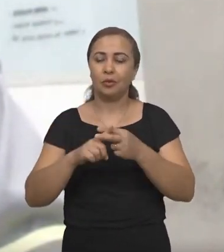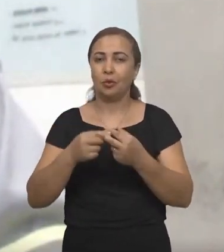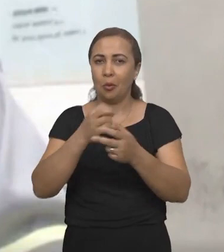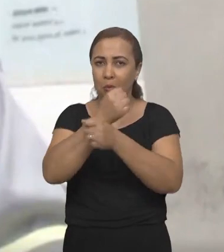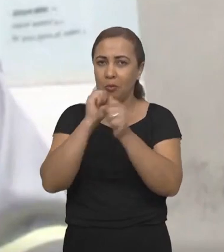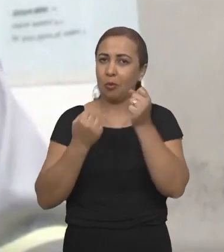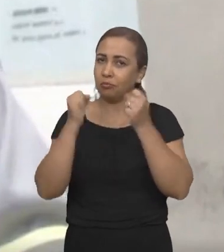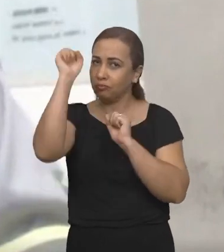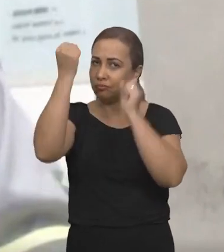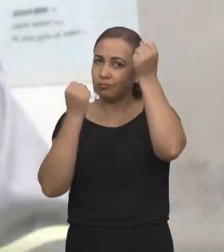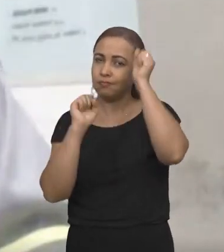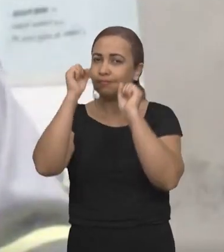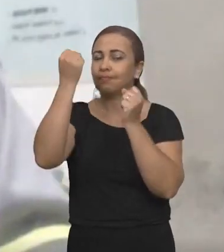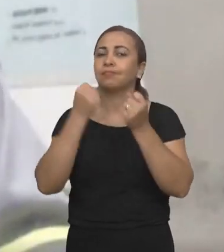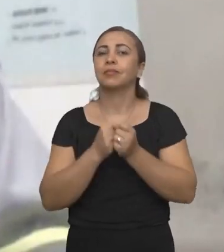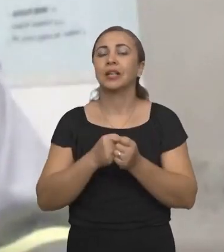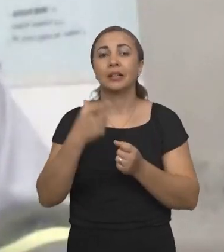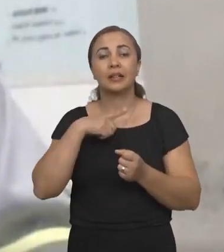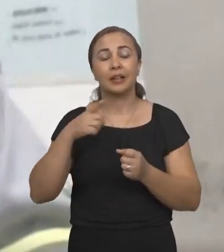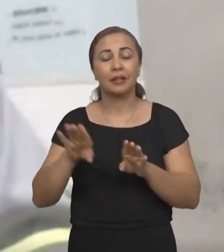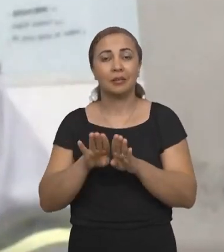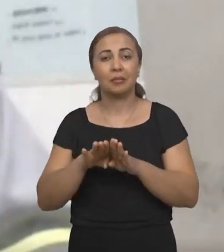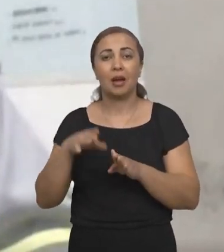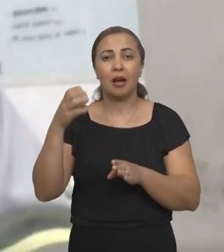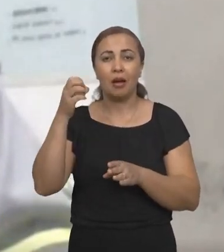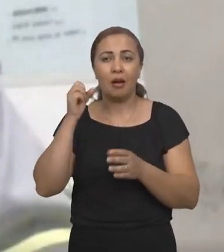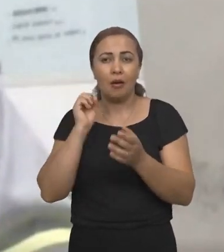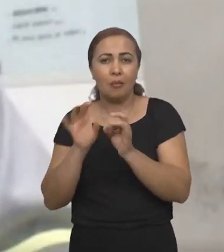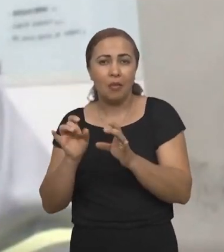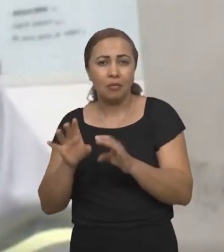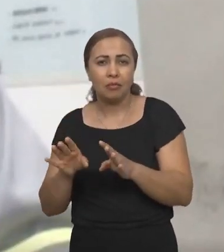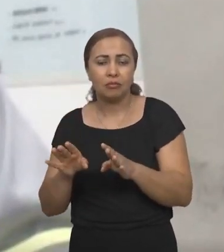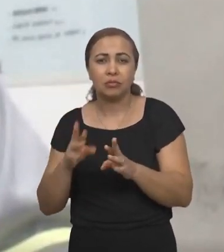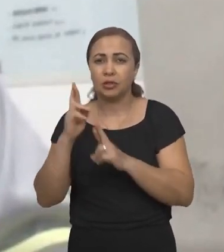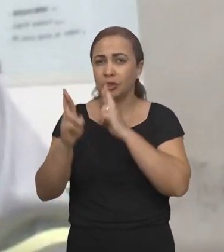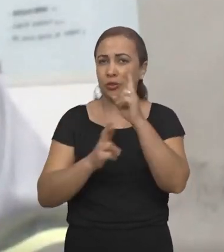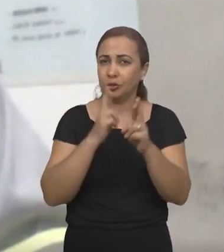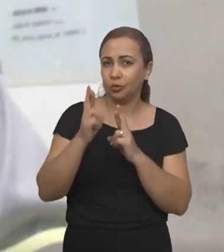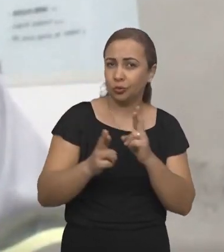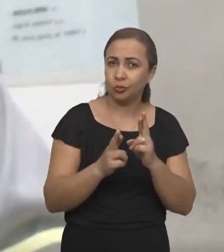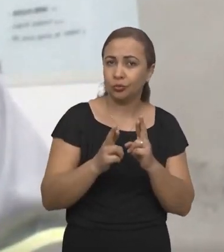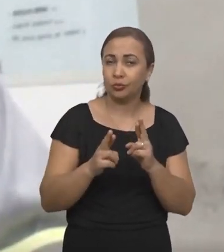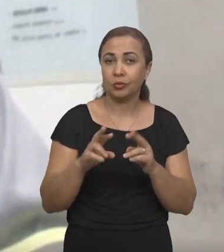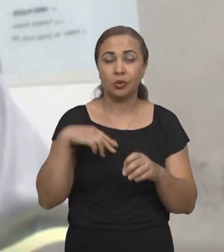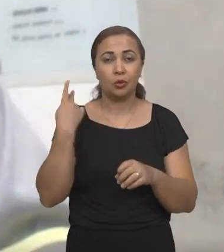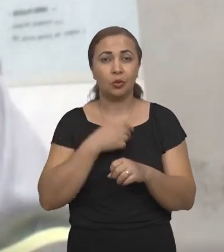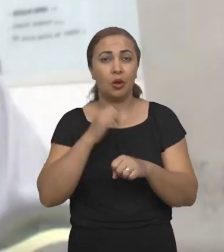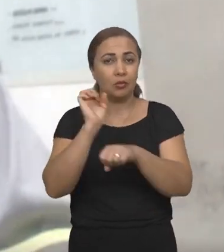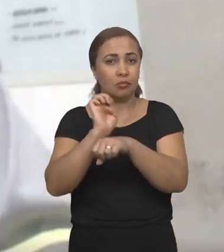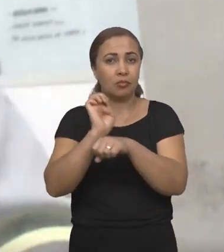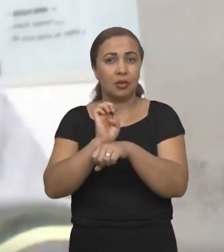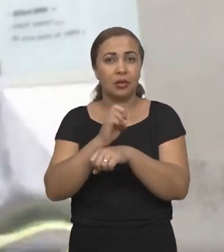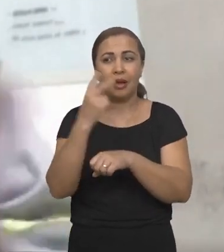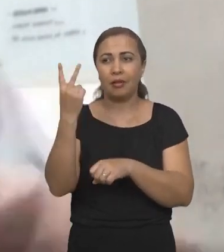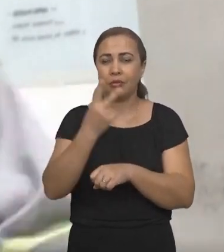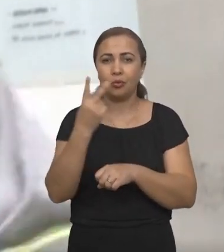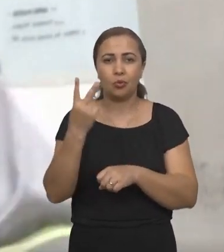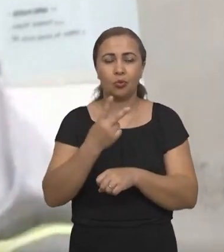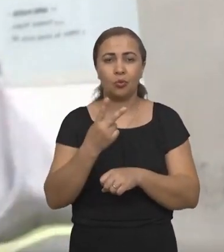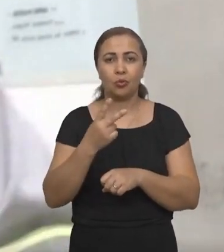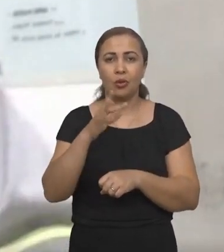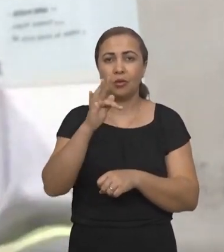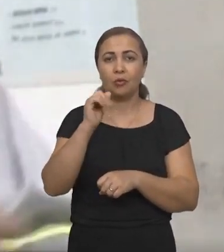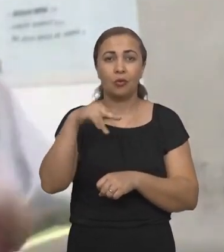da produtividade, e obviamente você tem aí um consumo relativo menor. Então, o que nós temos expectativa é que uma dessas